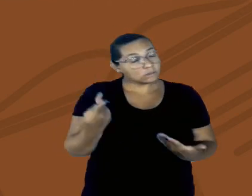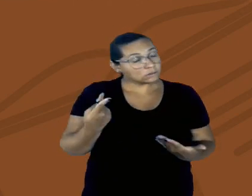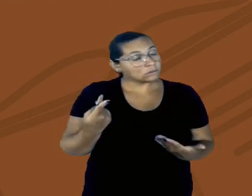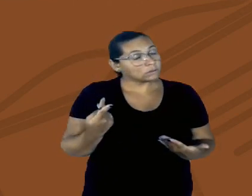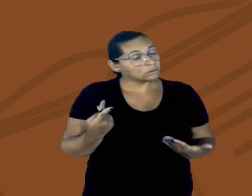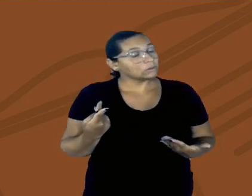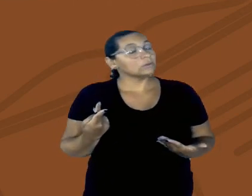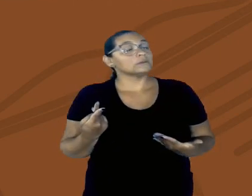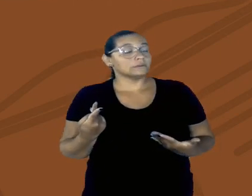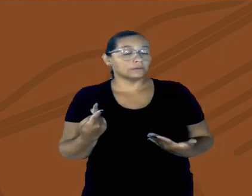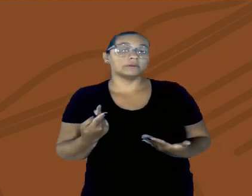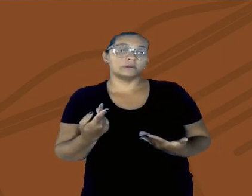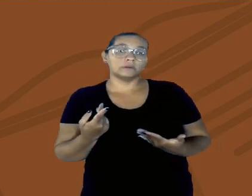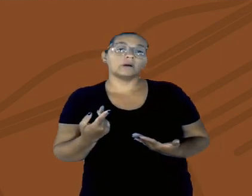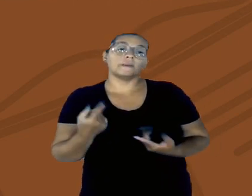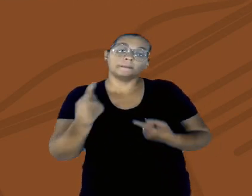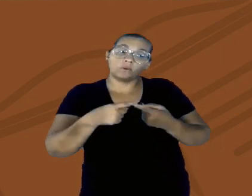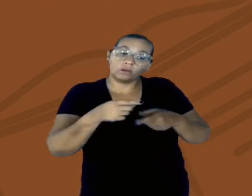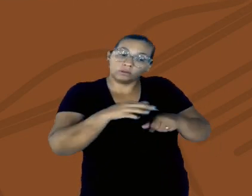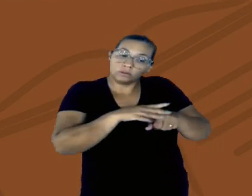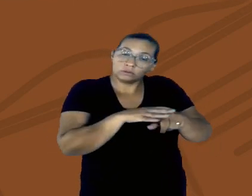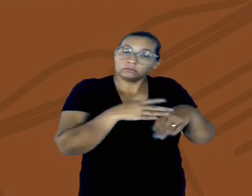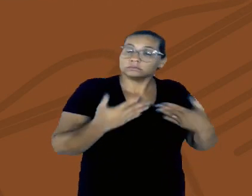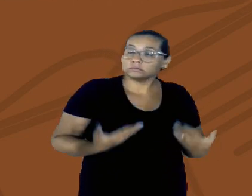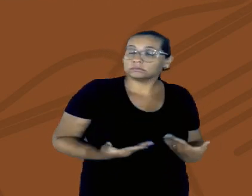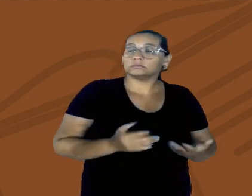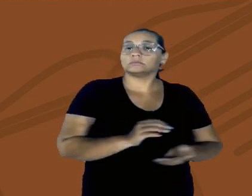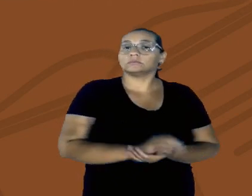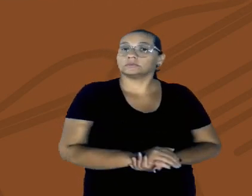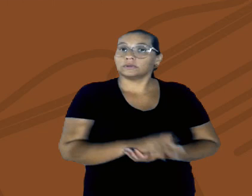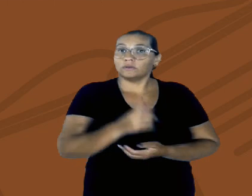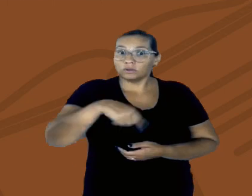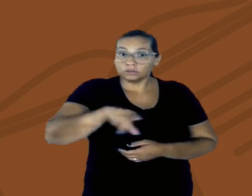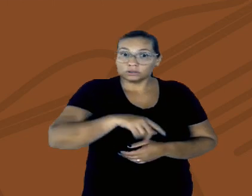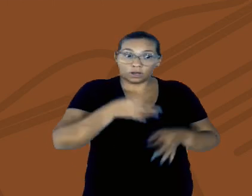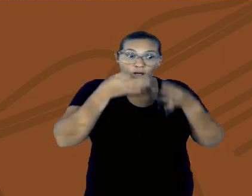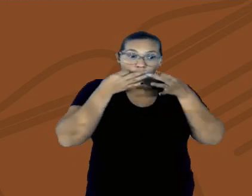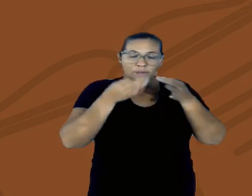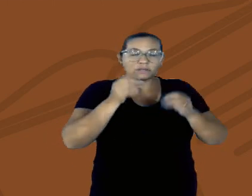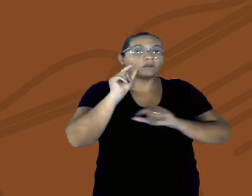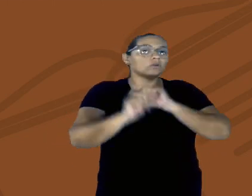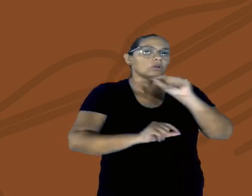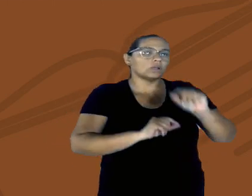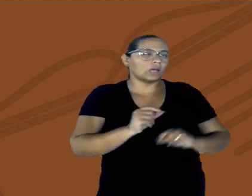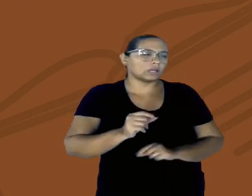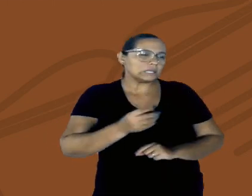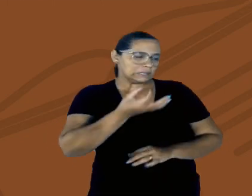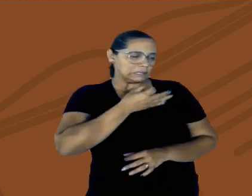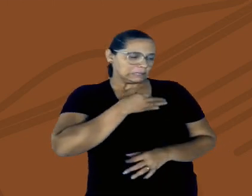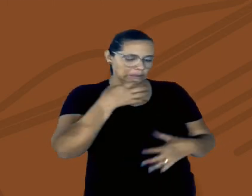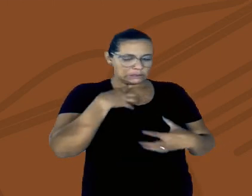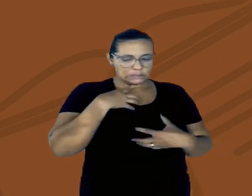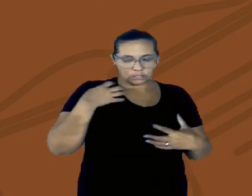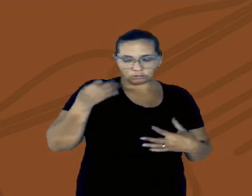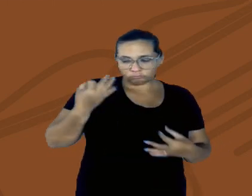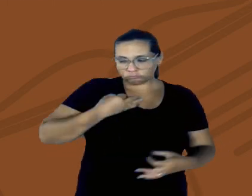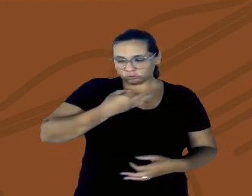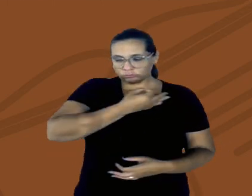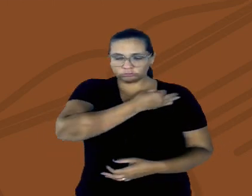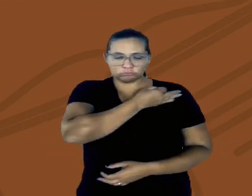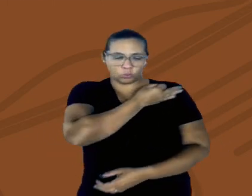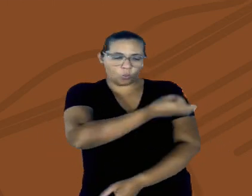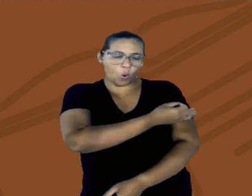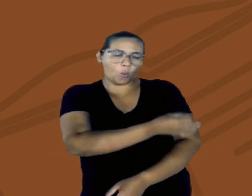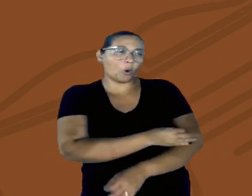micro-organismo causador aí de uma IST, observe se aparecer alguns sinais, alguns sintomas após alguns